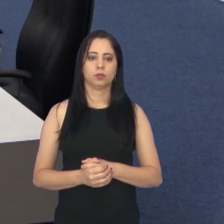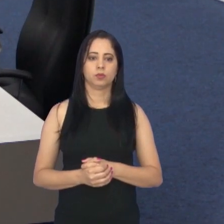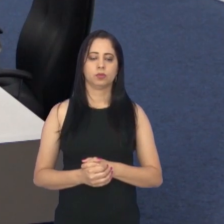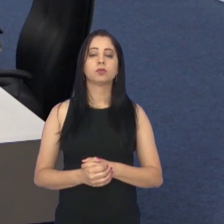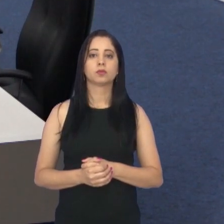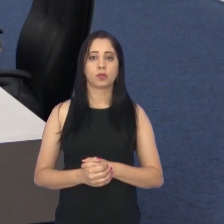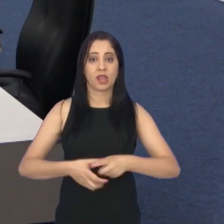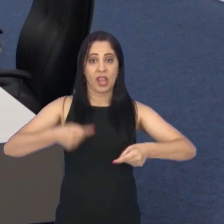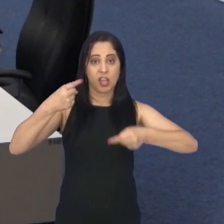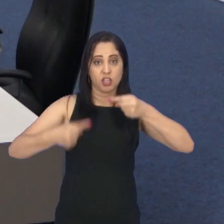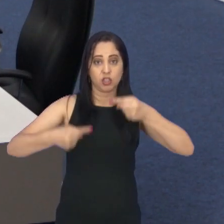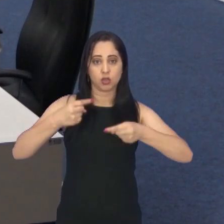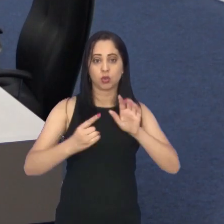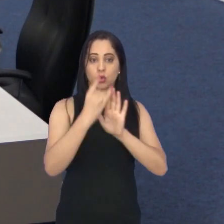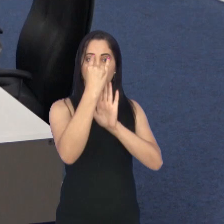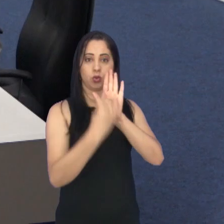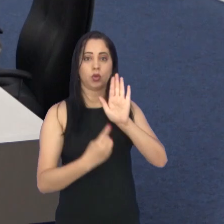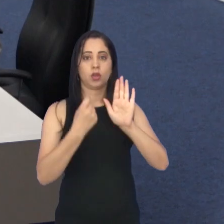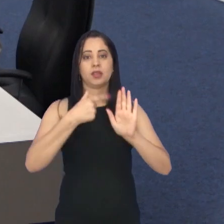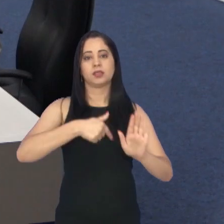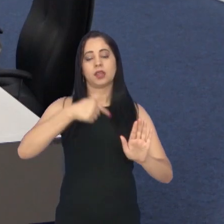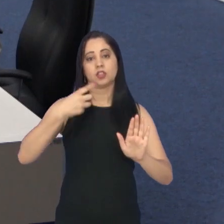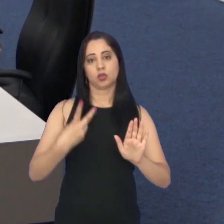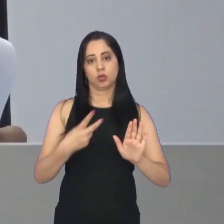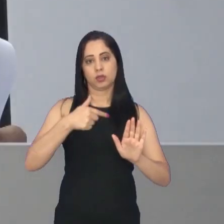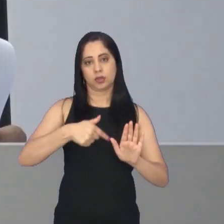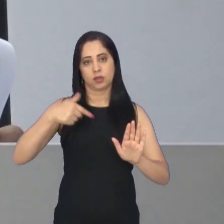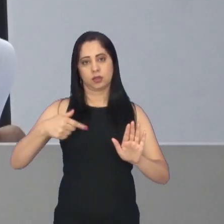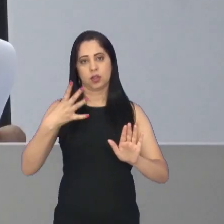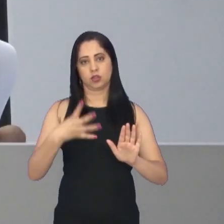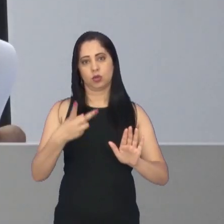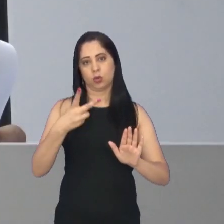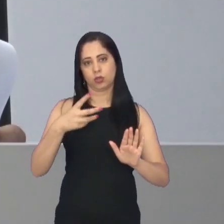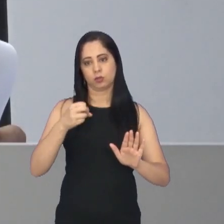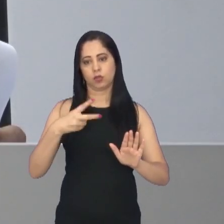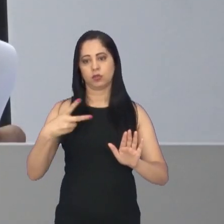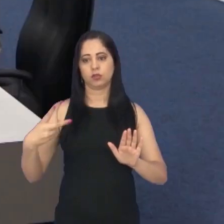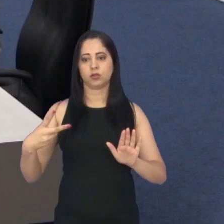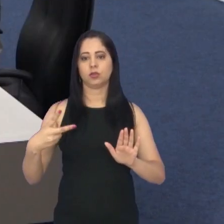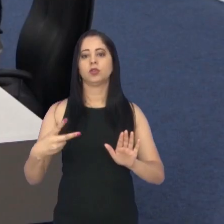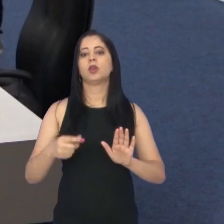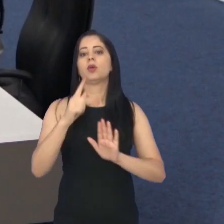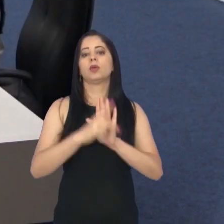Em discussão, o processo número 7277/2022, projeto de lei